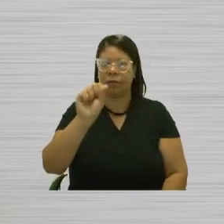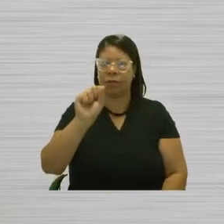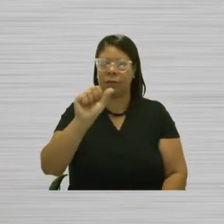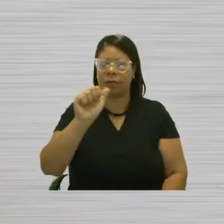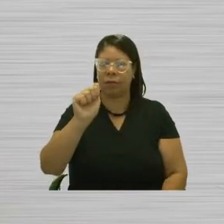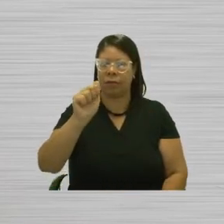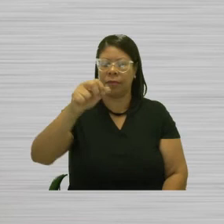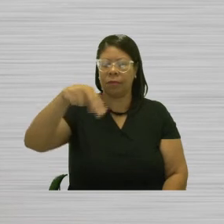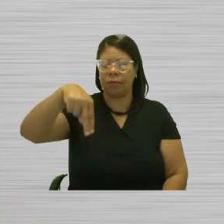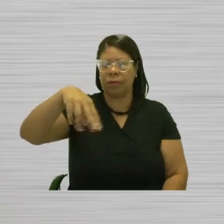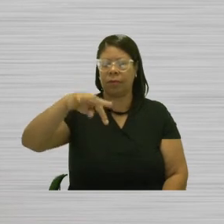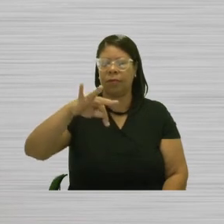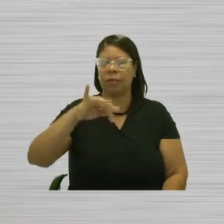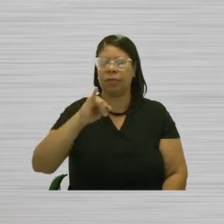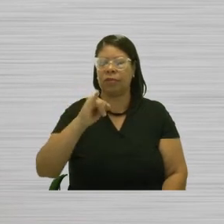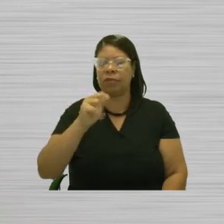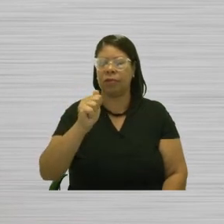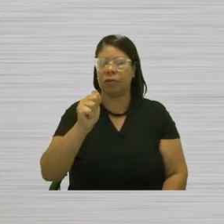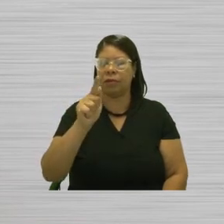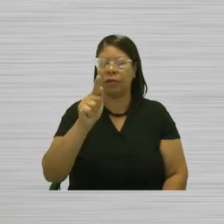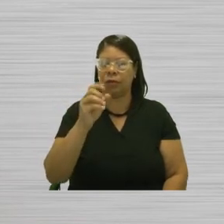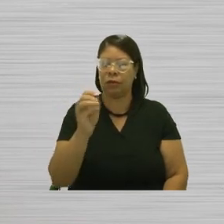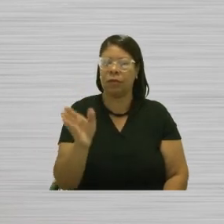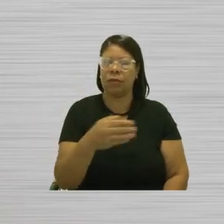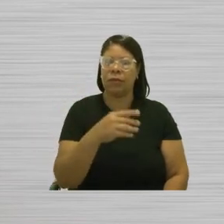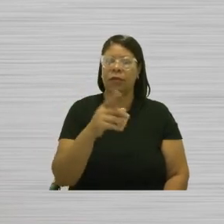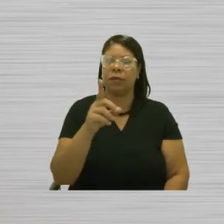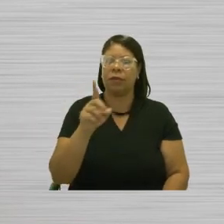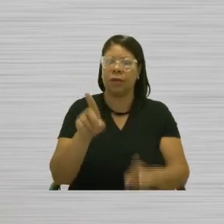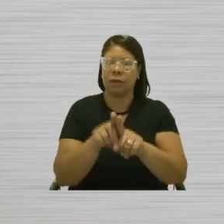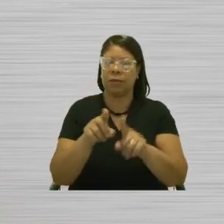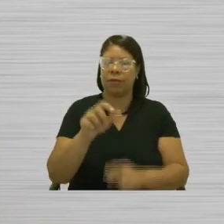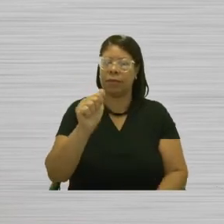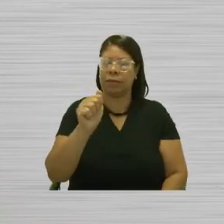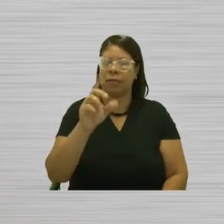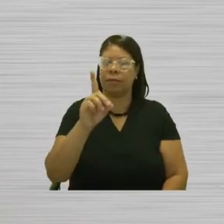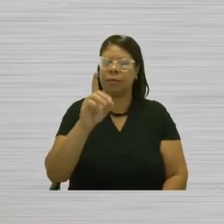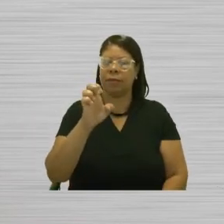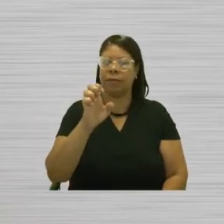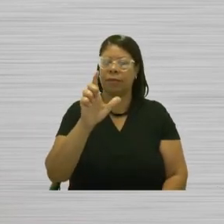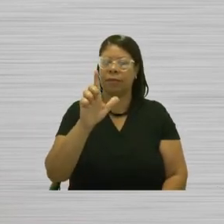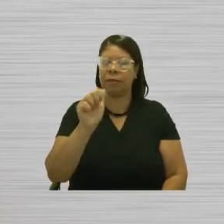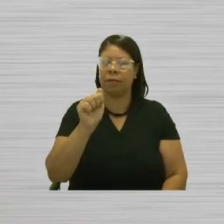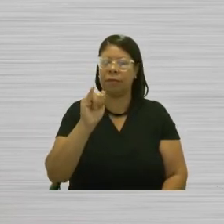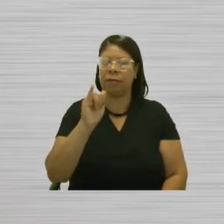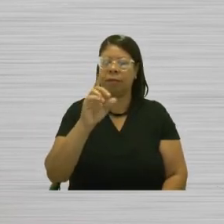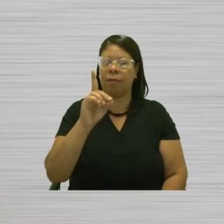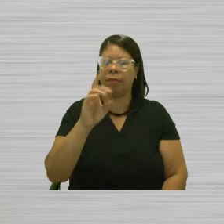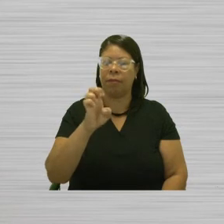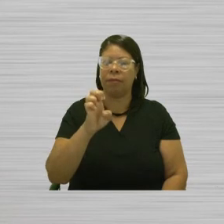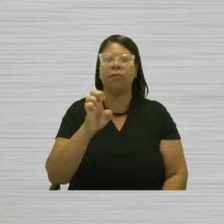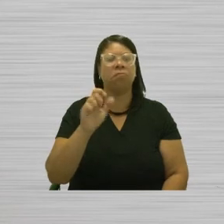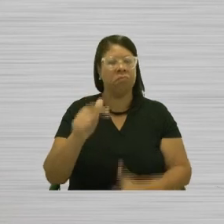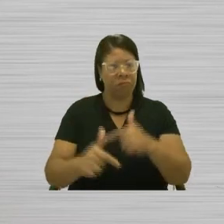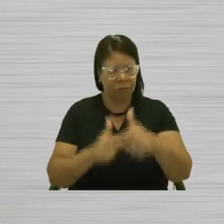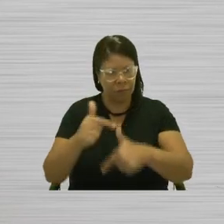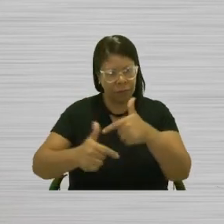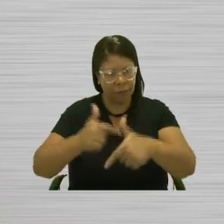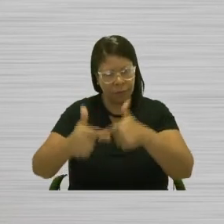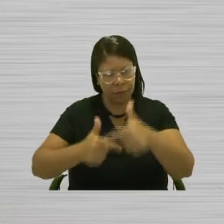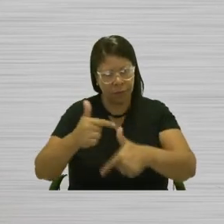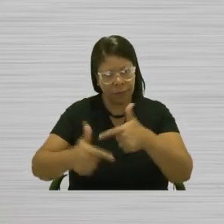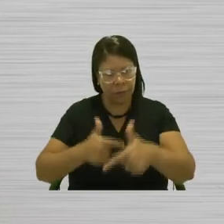e também no Adelaide. Então, eles estão assim, trabalhando além, né, com uma dedicação